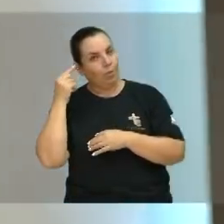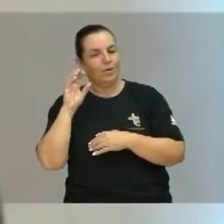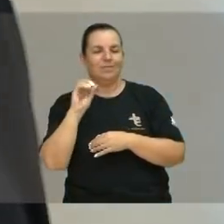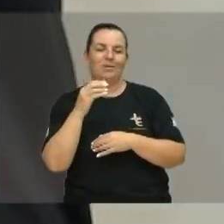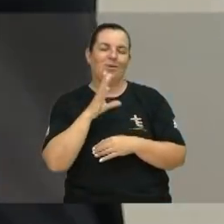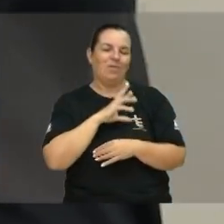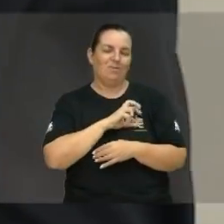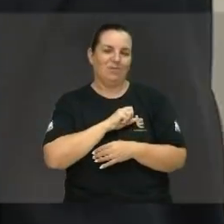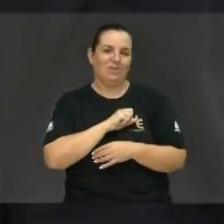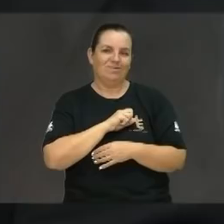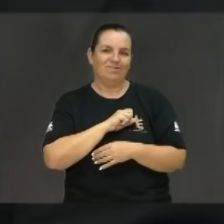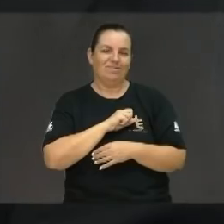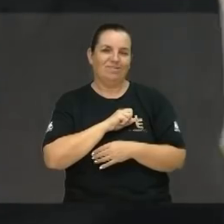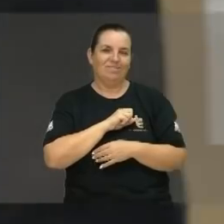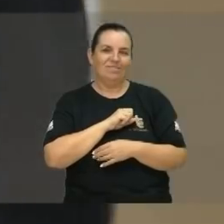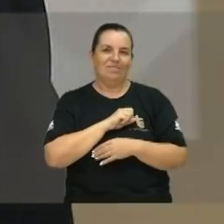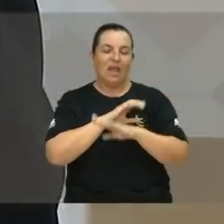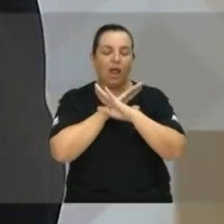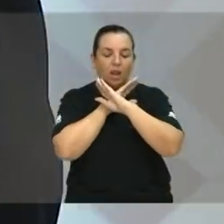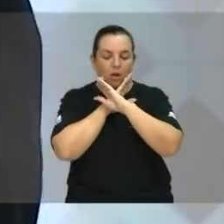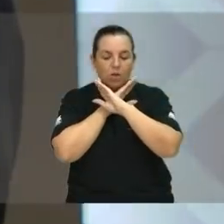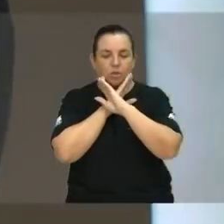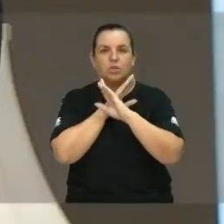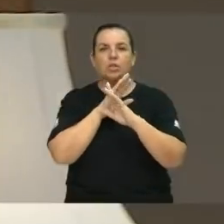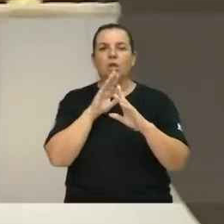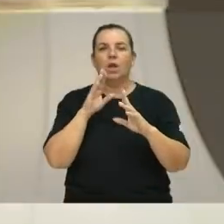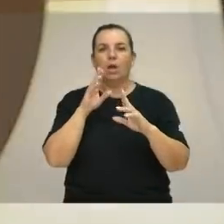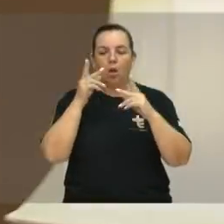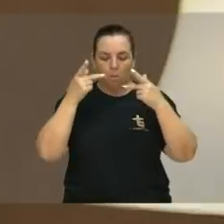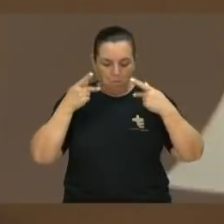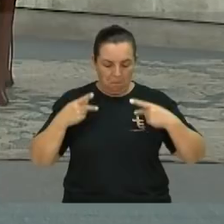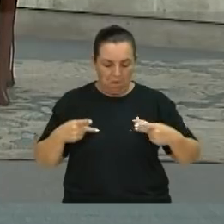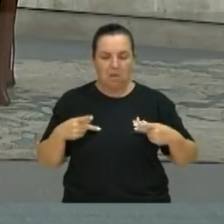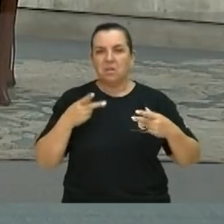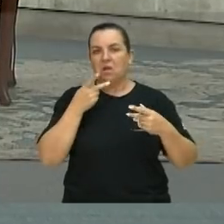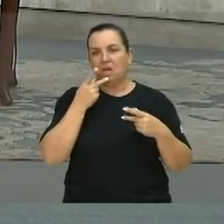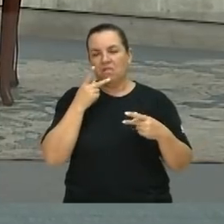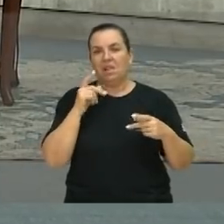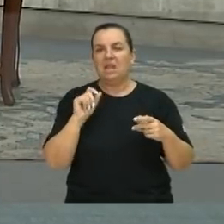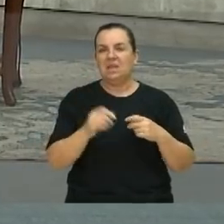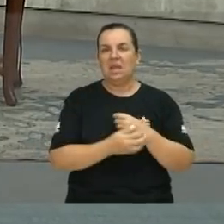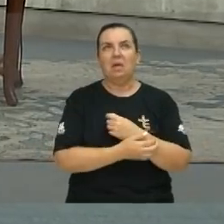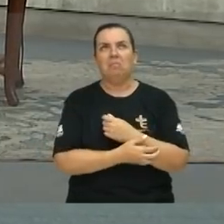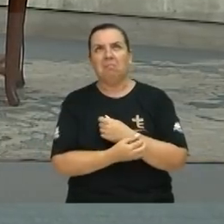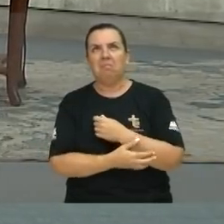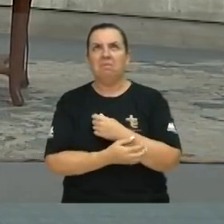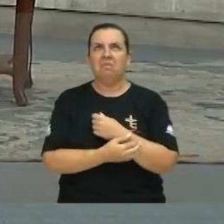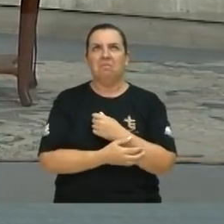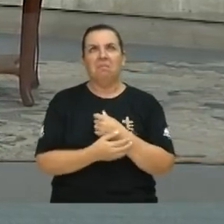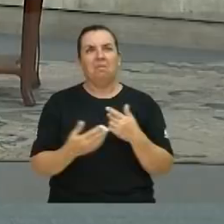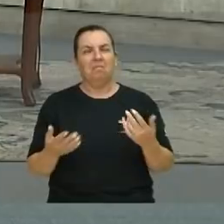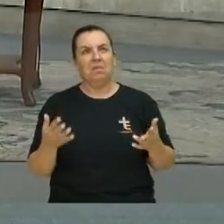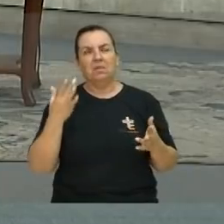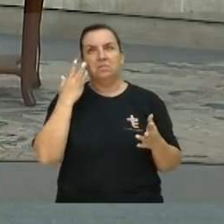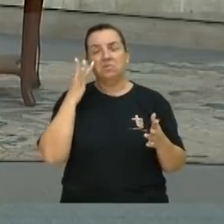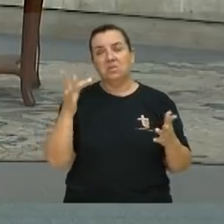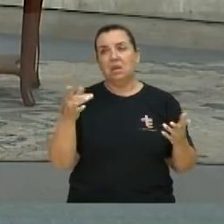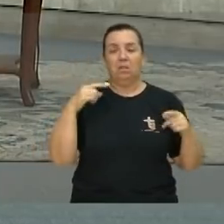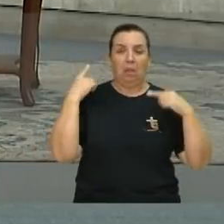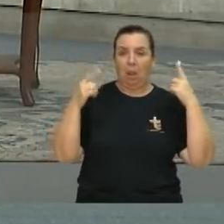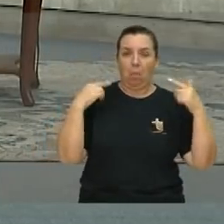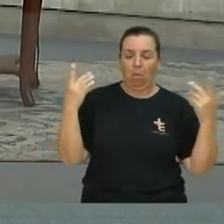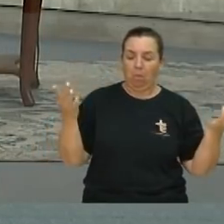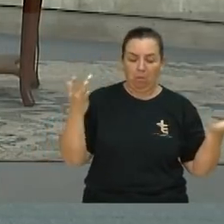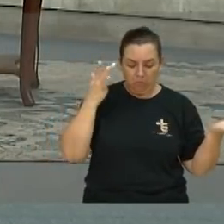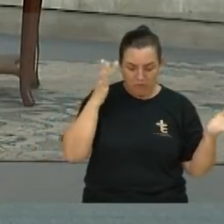a lógica humana diria que seria uma insensatez mas e daí paulo já disse já